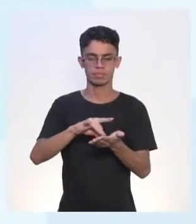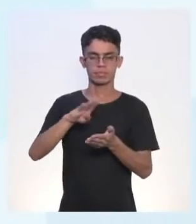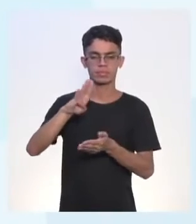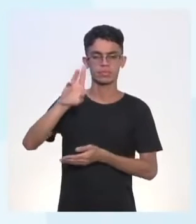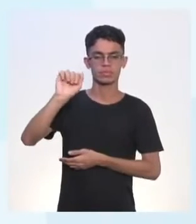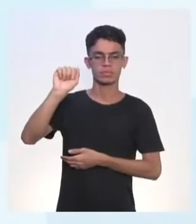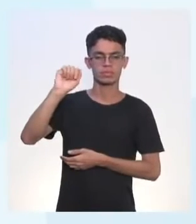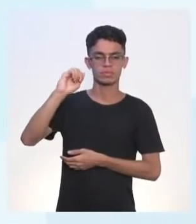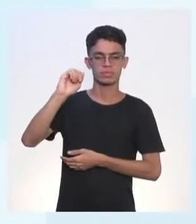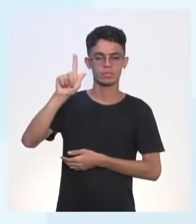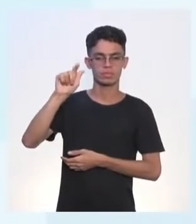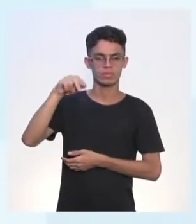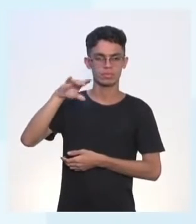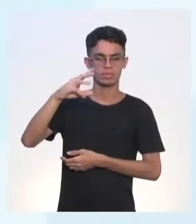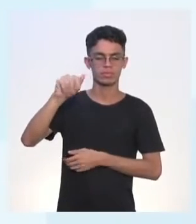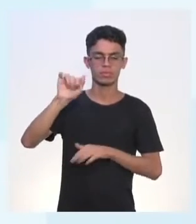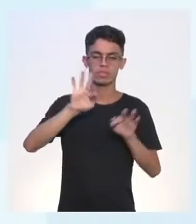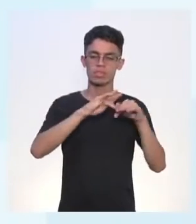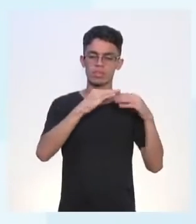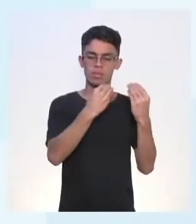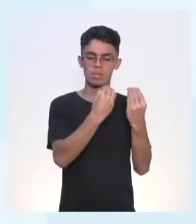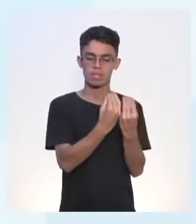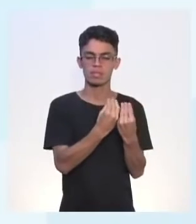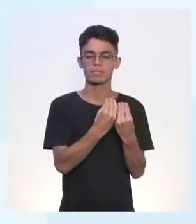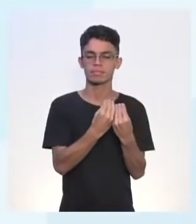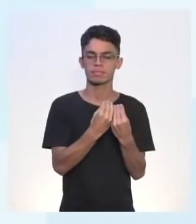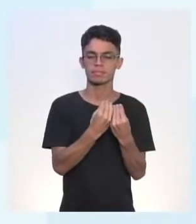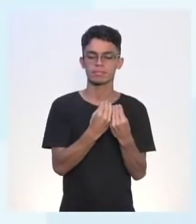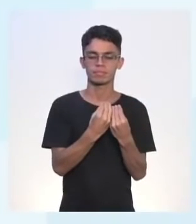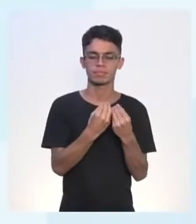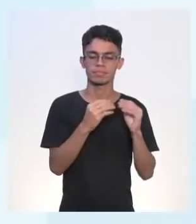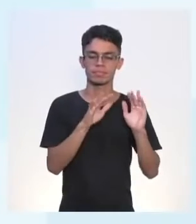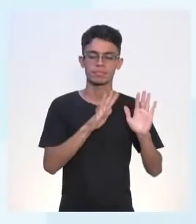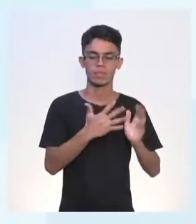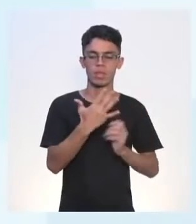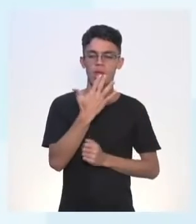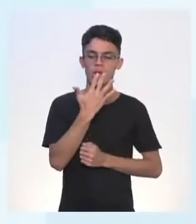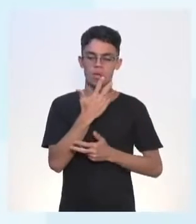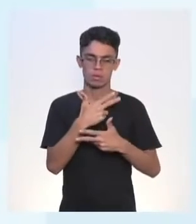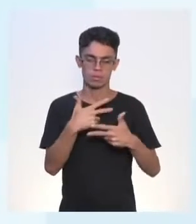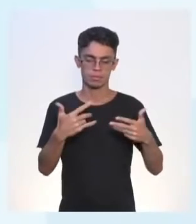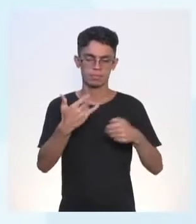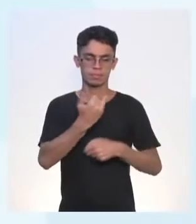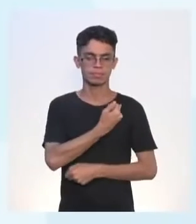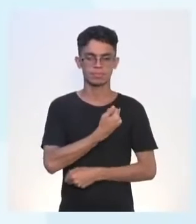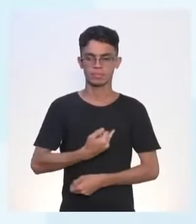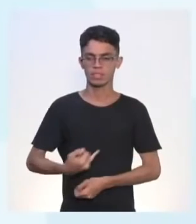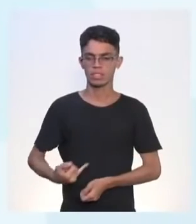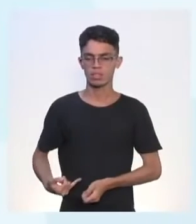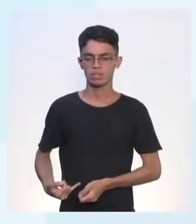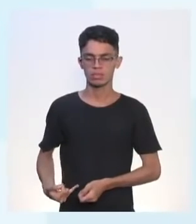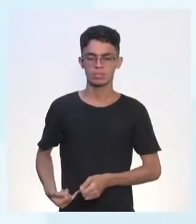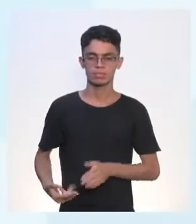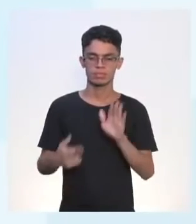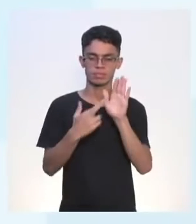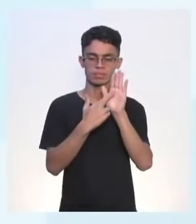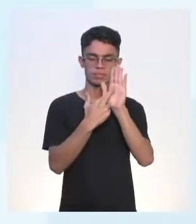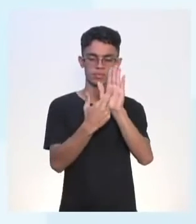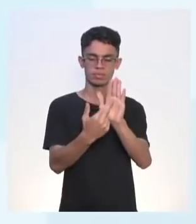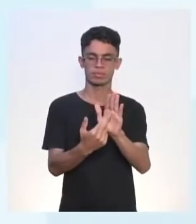família também de Dom Pedro I. Então, até aí, as cores do Império estavam representando